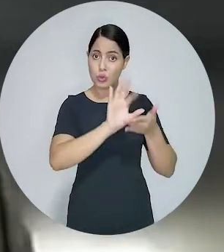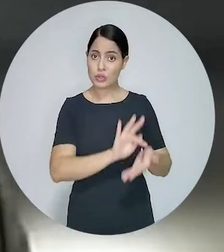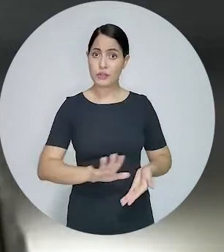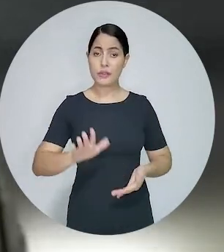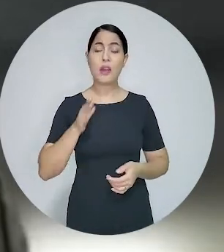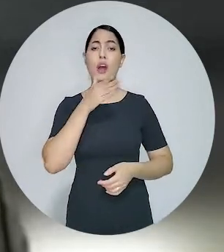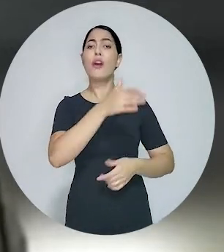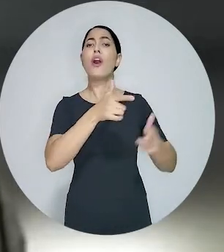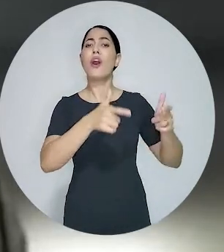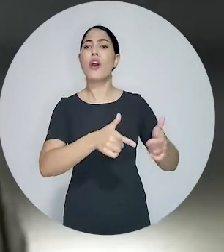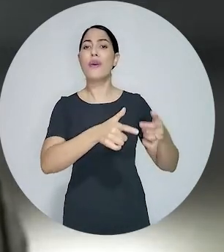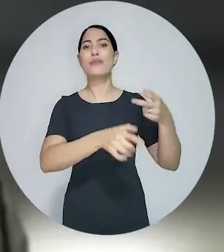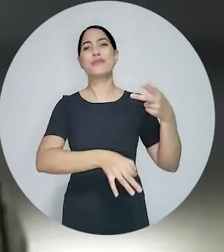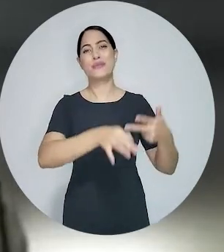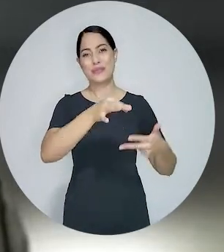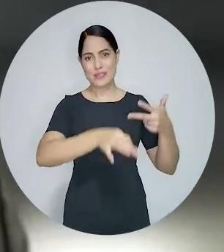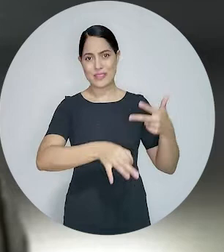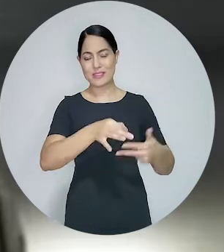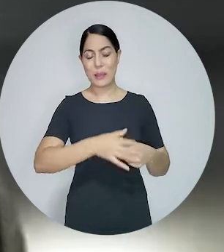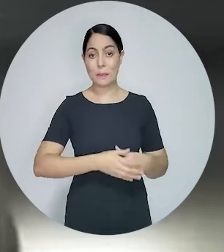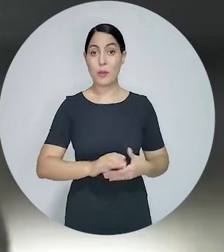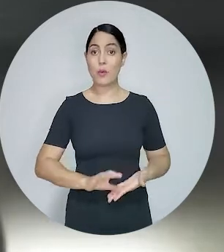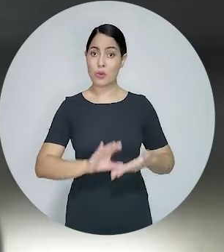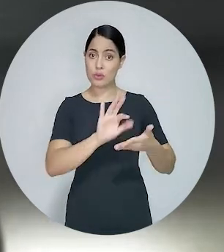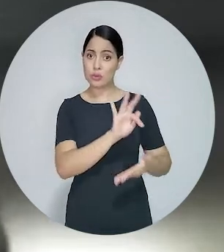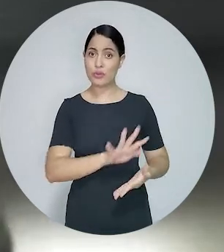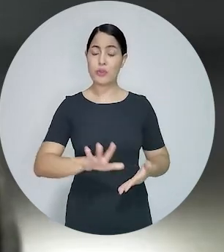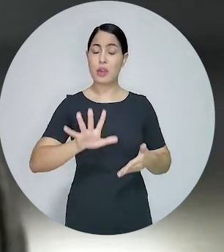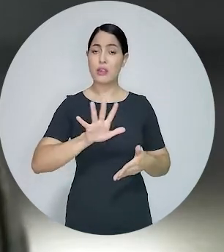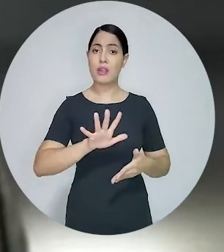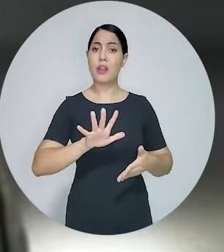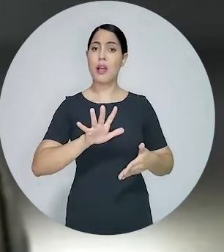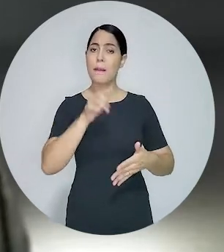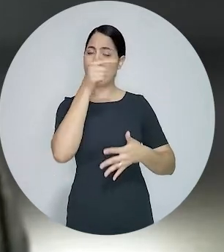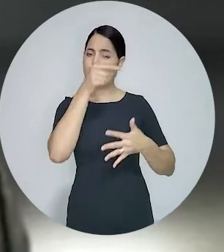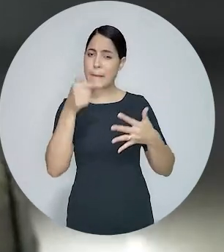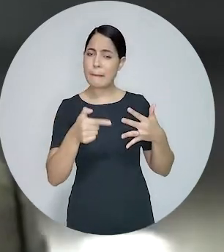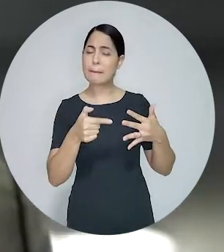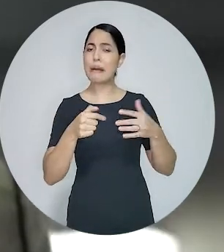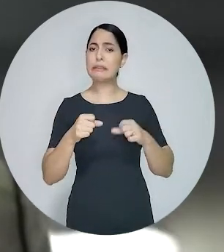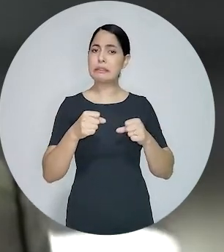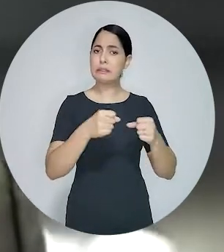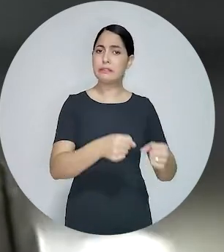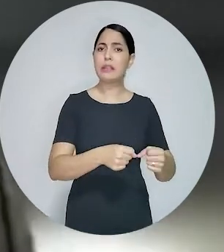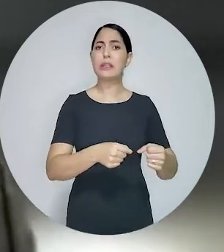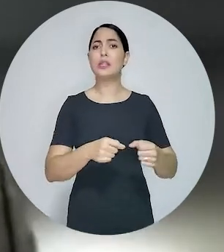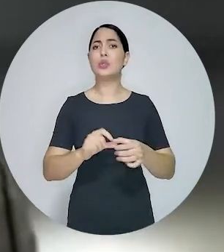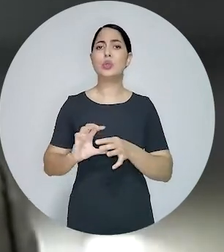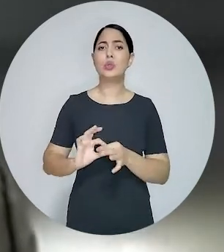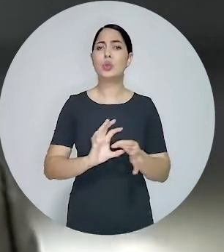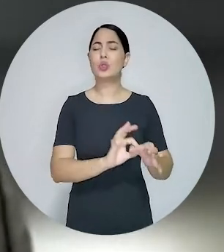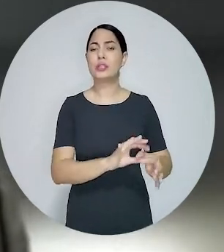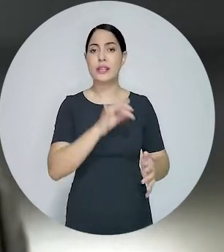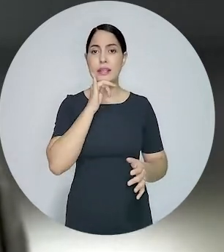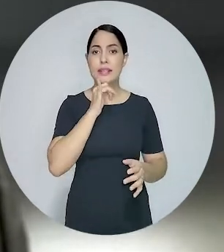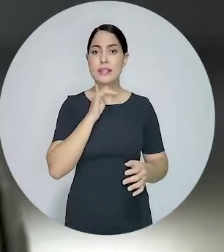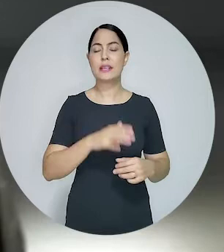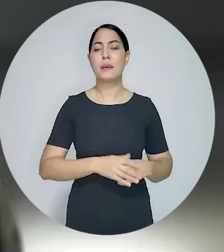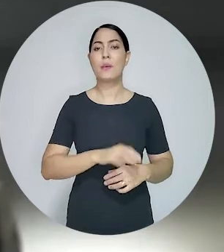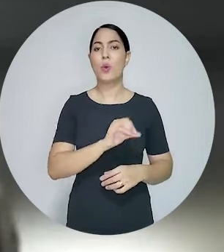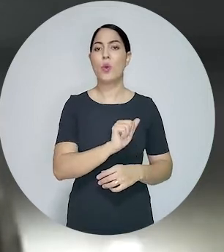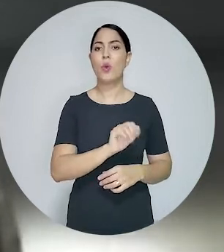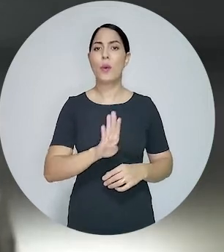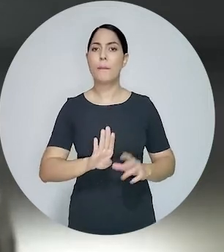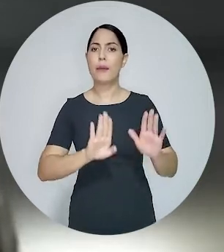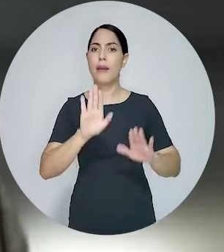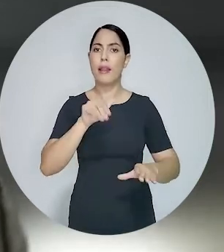ao Judiciário, onde o Conselho Federal se defende no Judiciário, questões relacionadas às eleições da OAB,